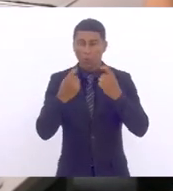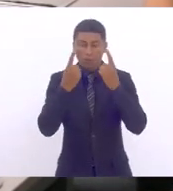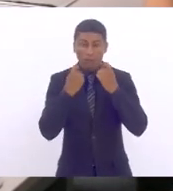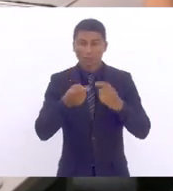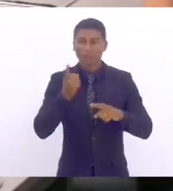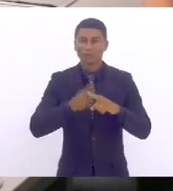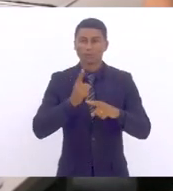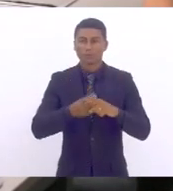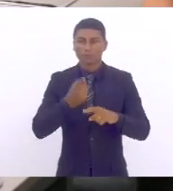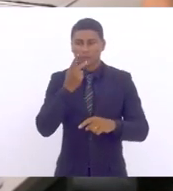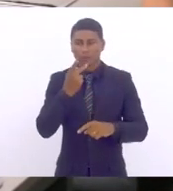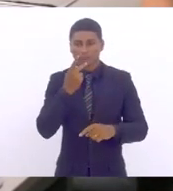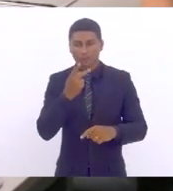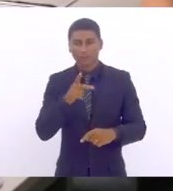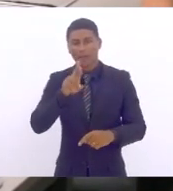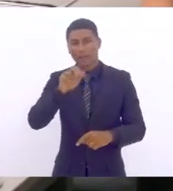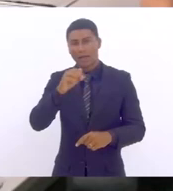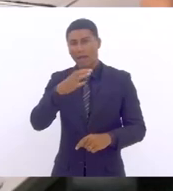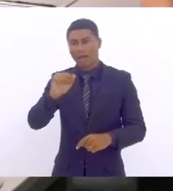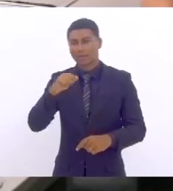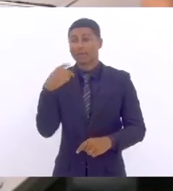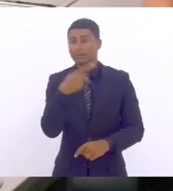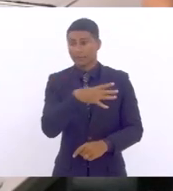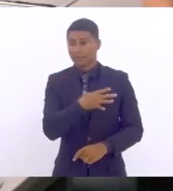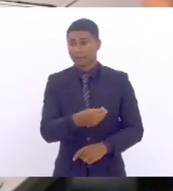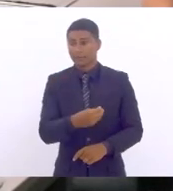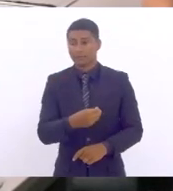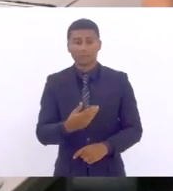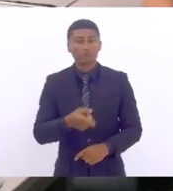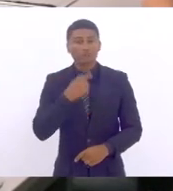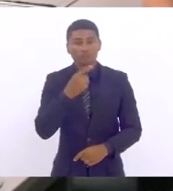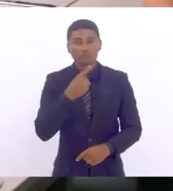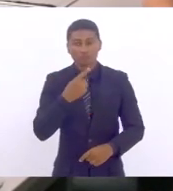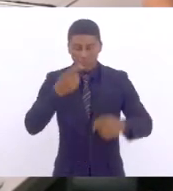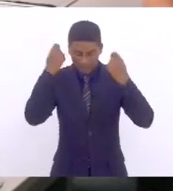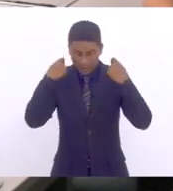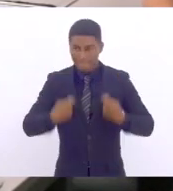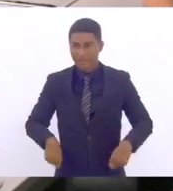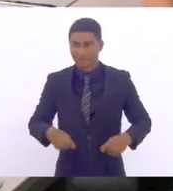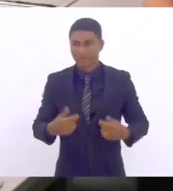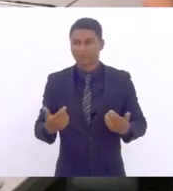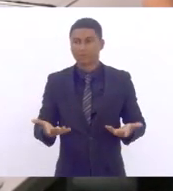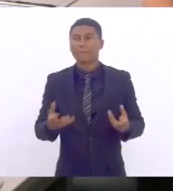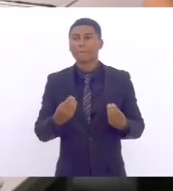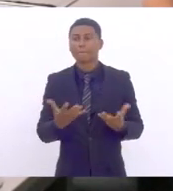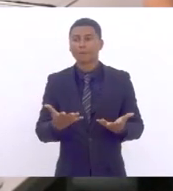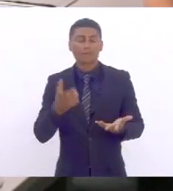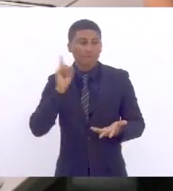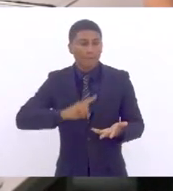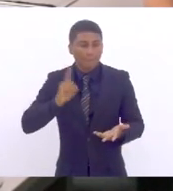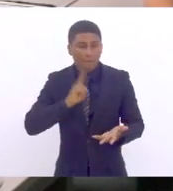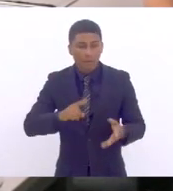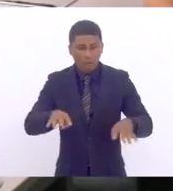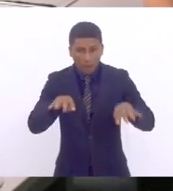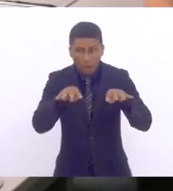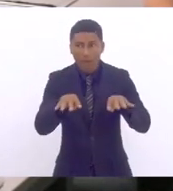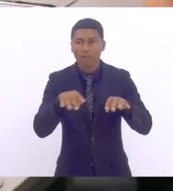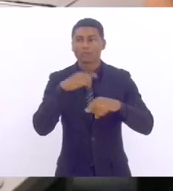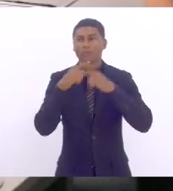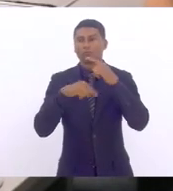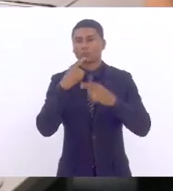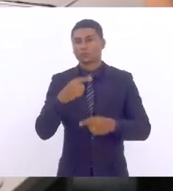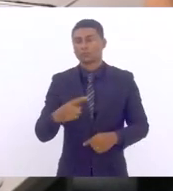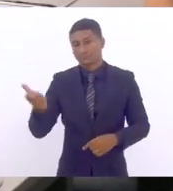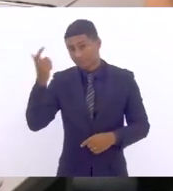ele diz que a Raça é a filha dele. E ele não consegue botar aquela camisa da Raça no corpo dele para assistir o Flamengo jogar. Então, será que esse